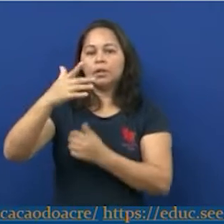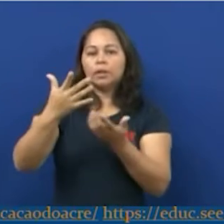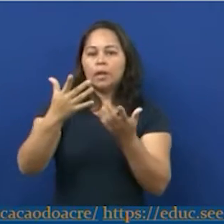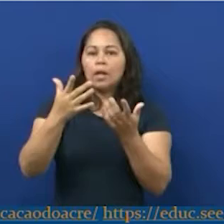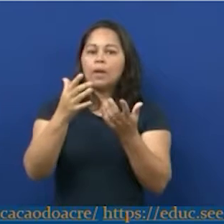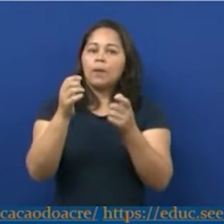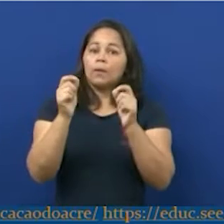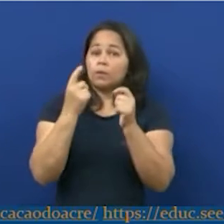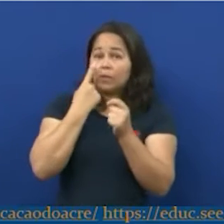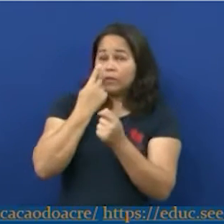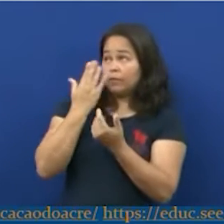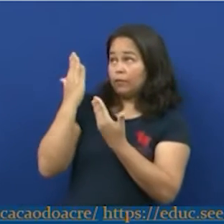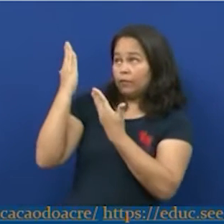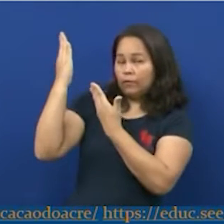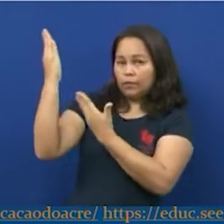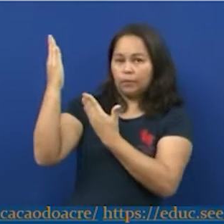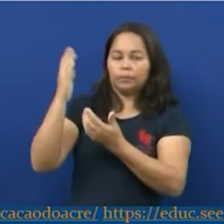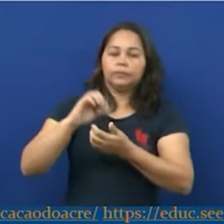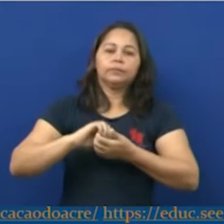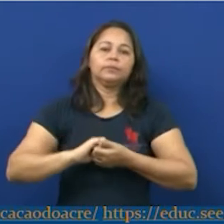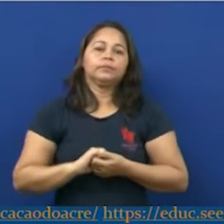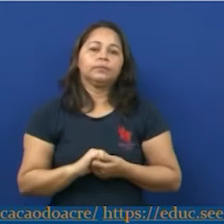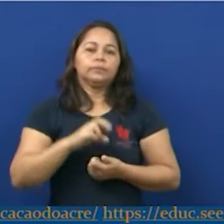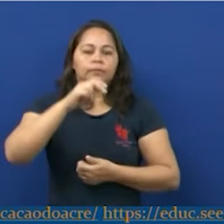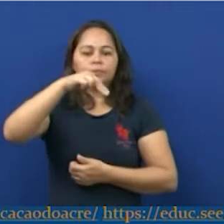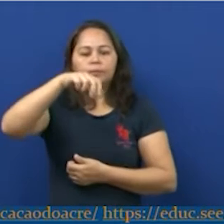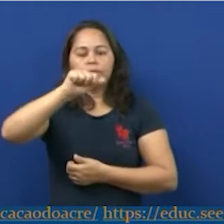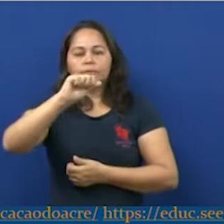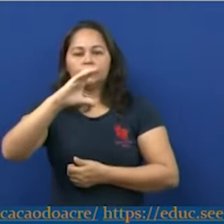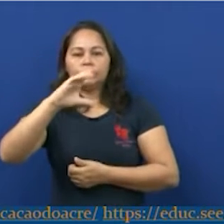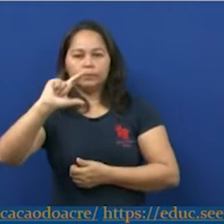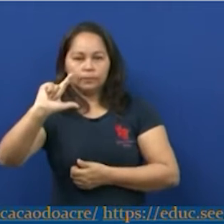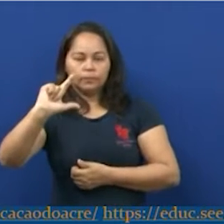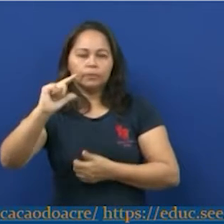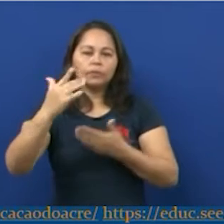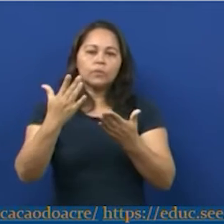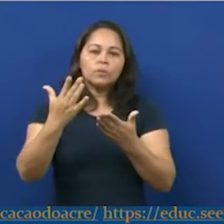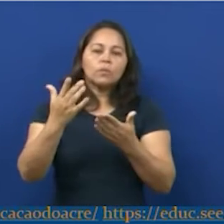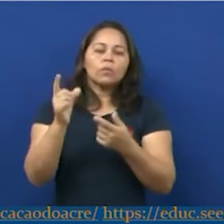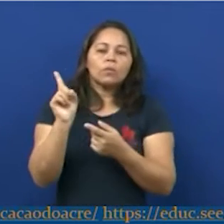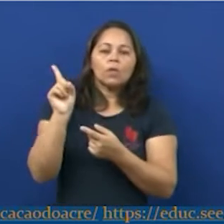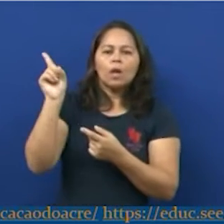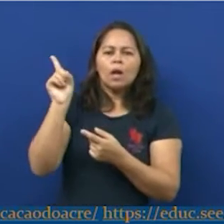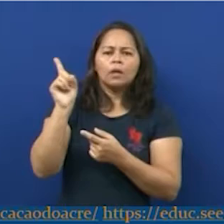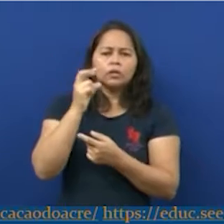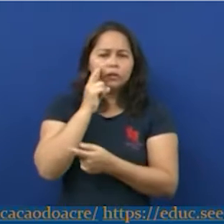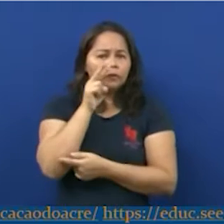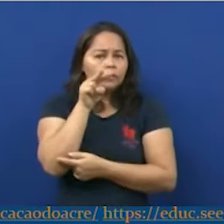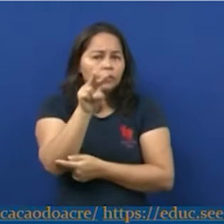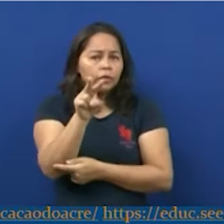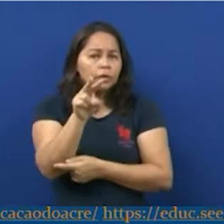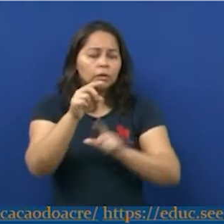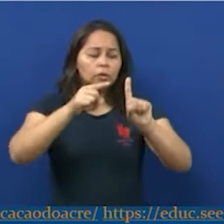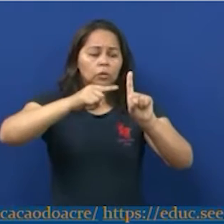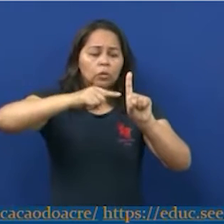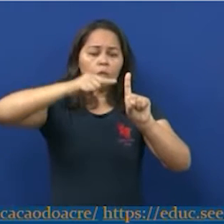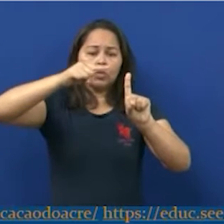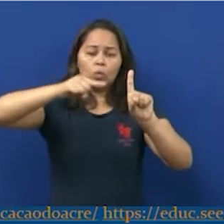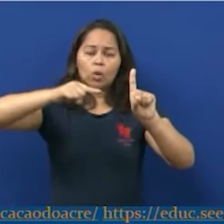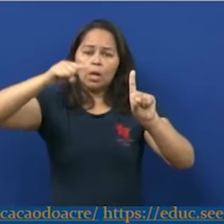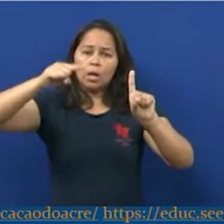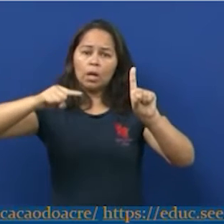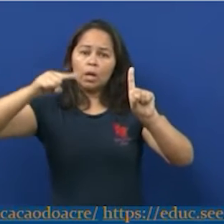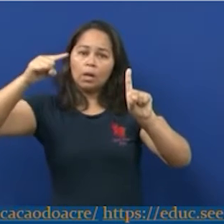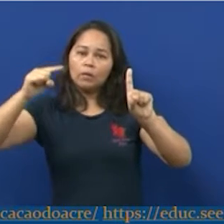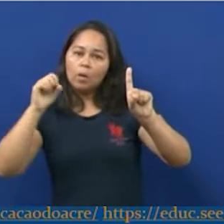exemplificando aí. Se você olhar bem nessa tela, nós temos ao lado um gráfico de aquecimento